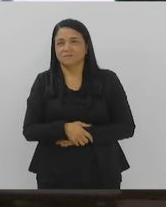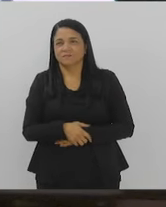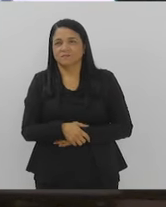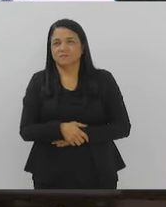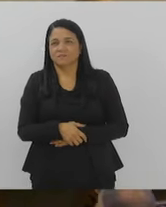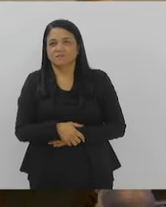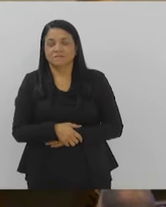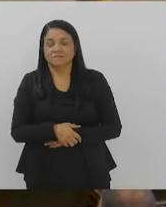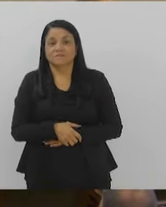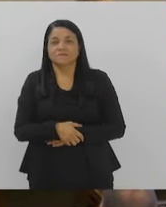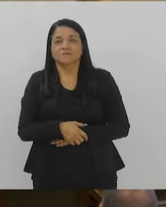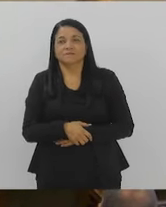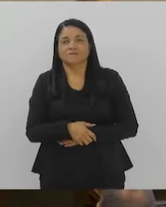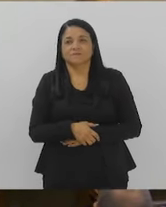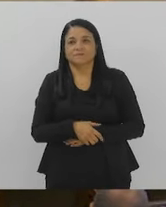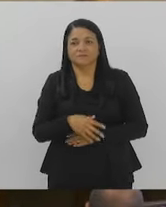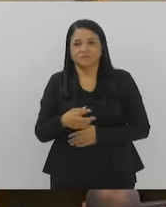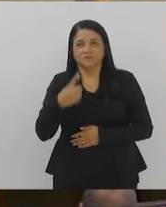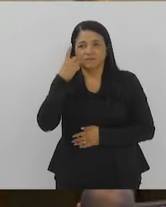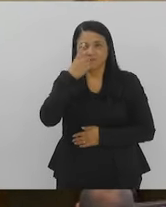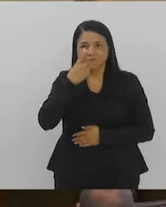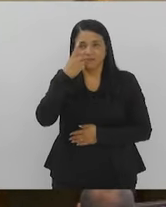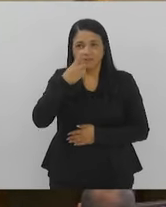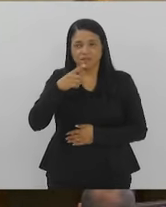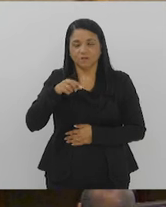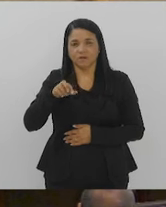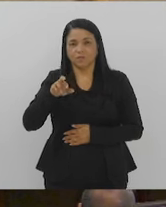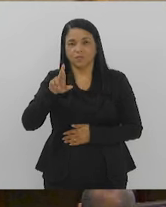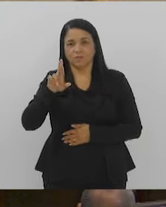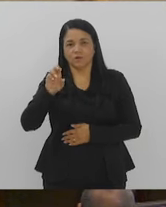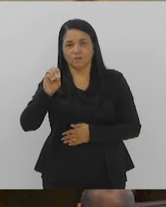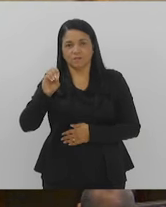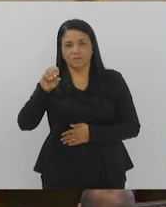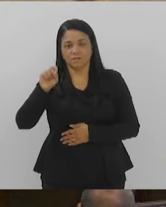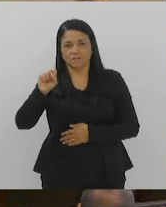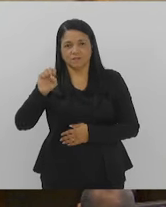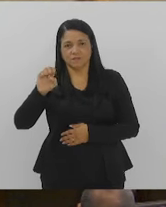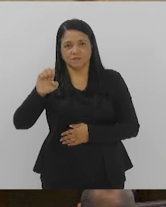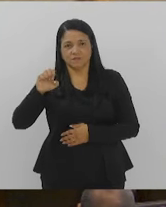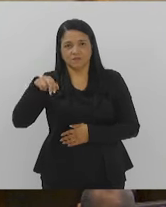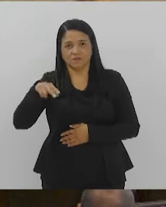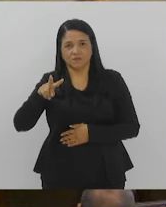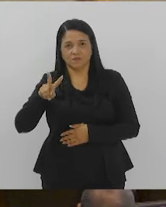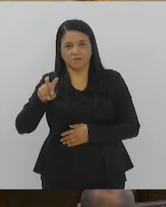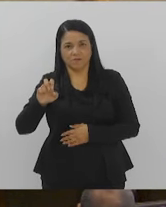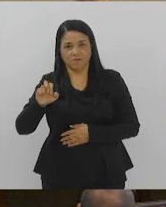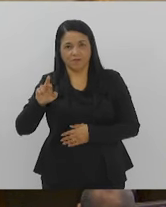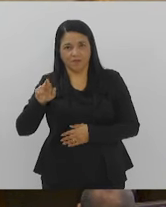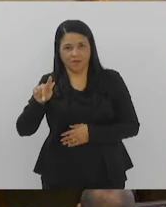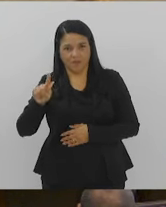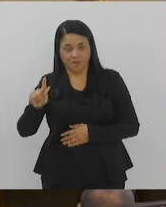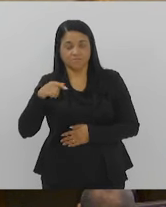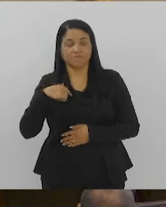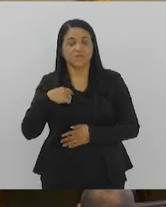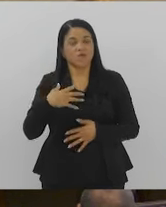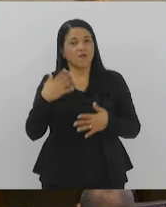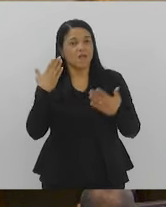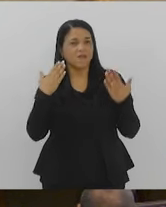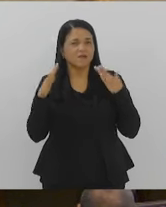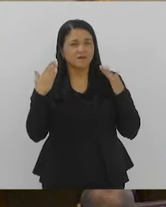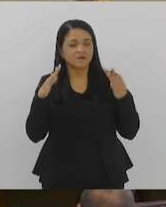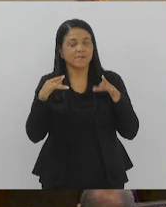Querido deputado Rosenberg Reis, direto à mesa, com muita alegria, com muita honra, estamos hoje